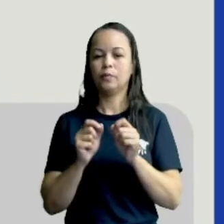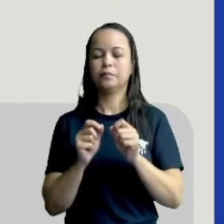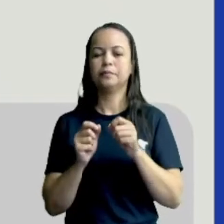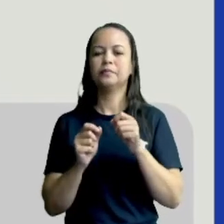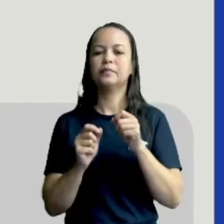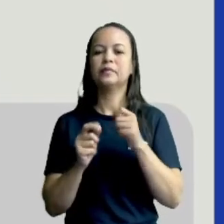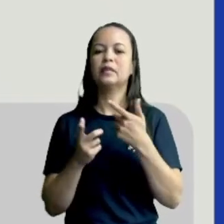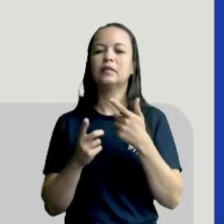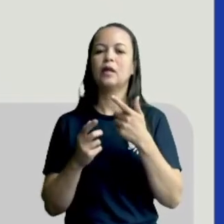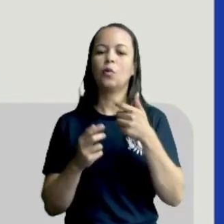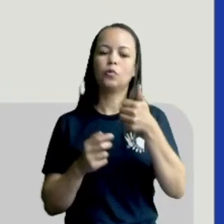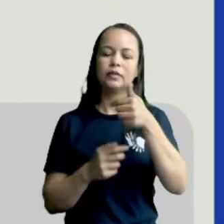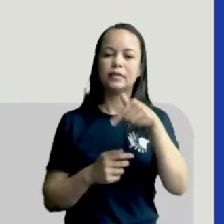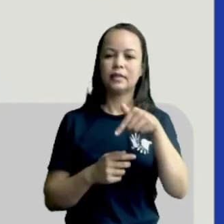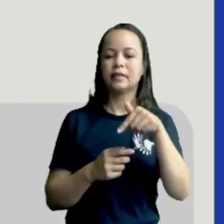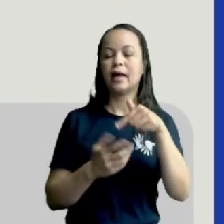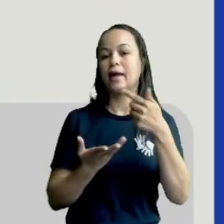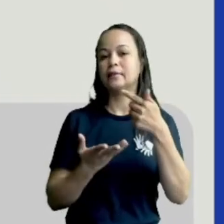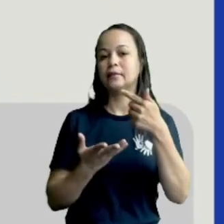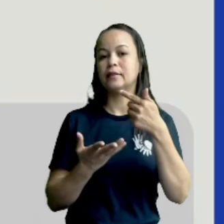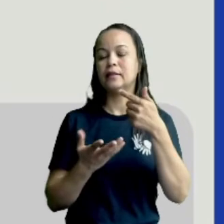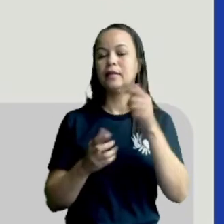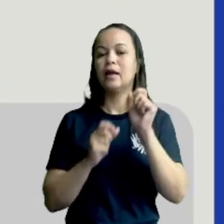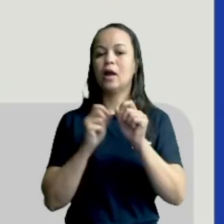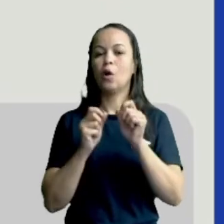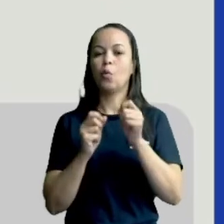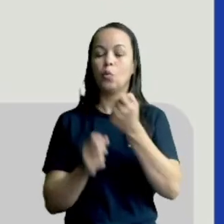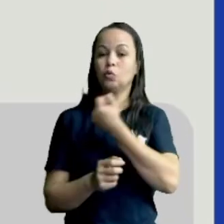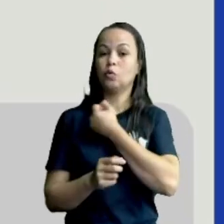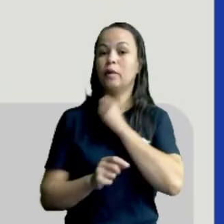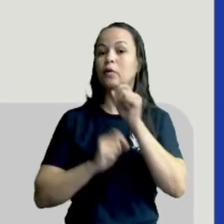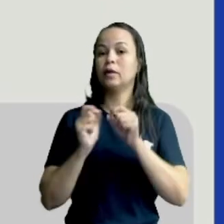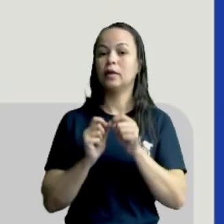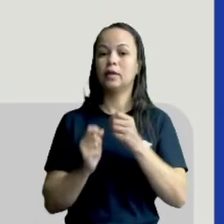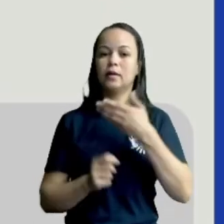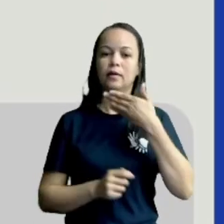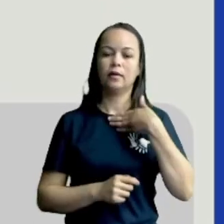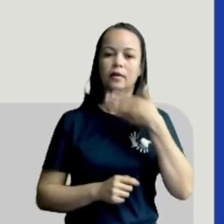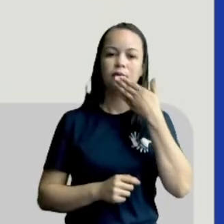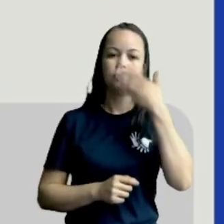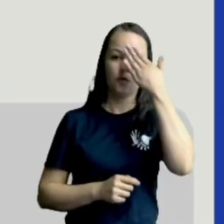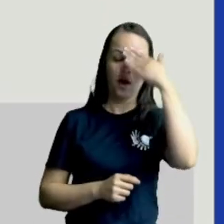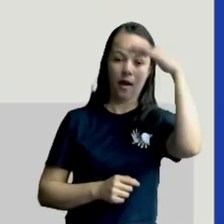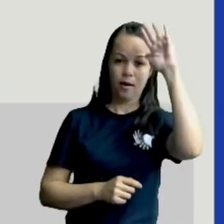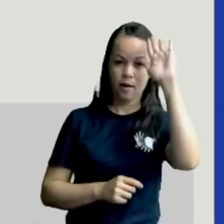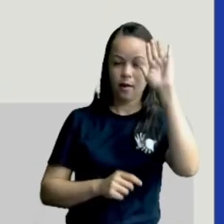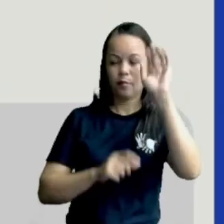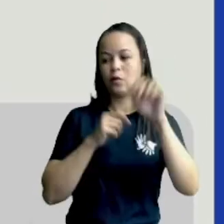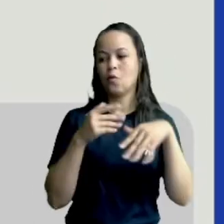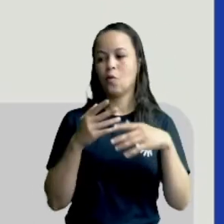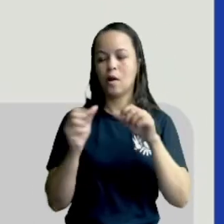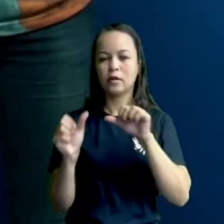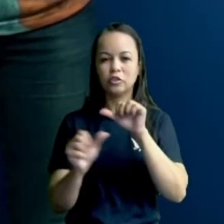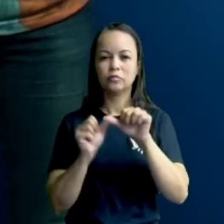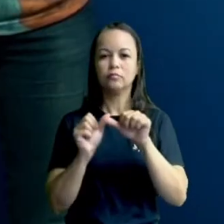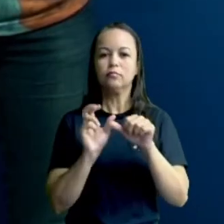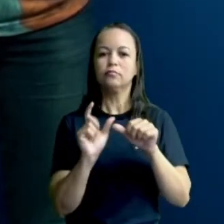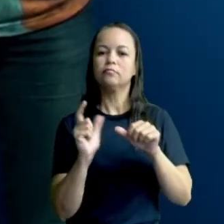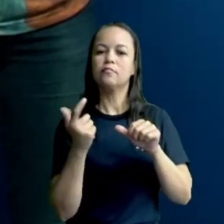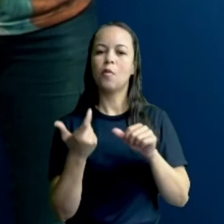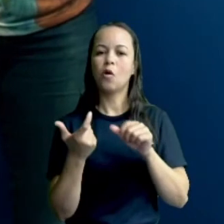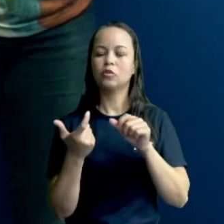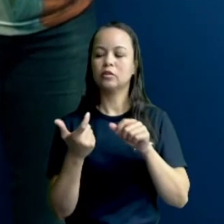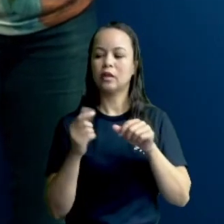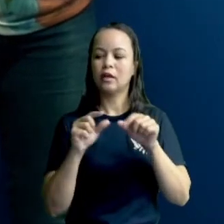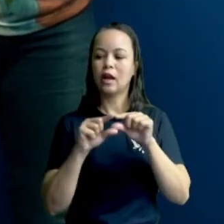a representação de um número indo-arábico. Então, qual é a representação que eu tenho que fazer? Olha cá, no outro cantinho, aí embaixo